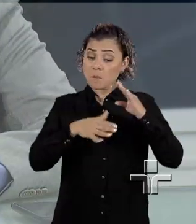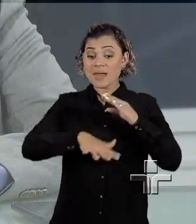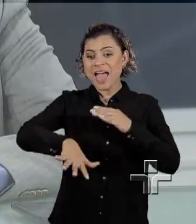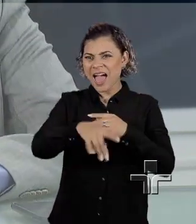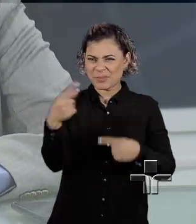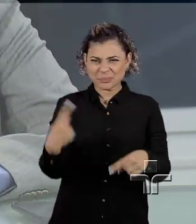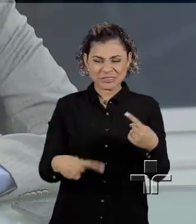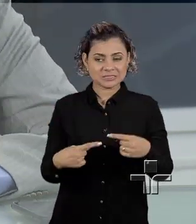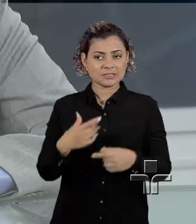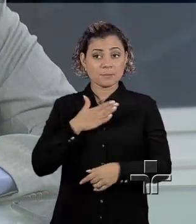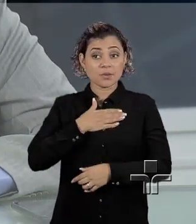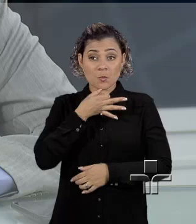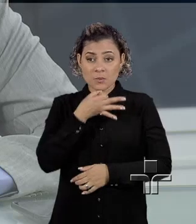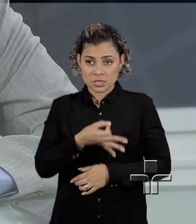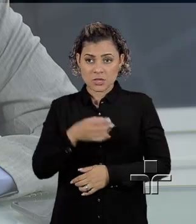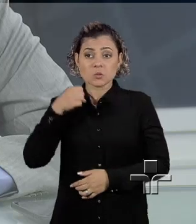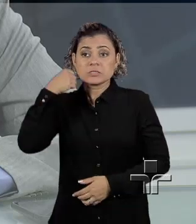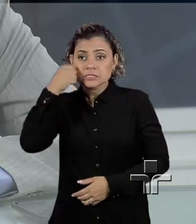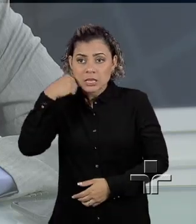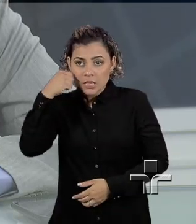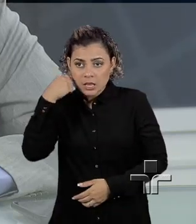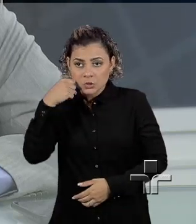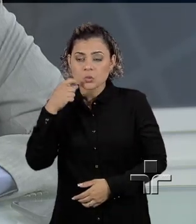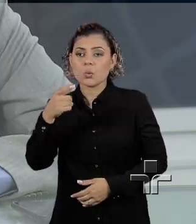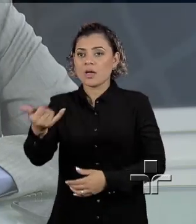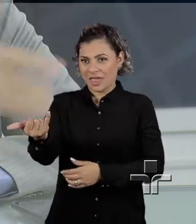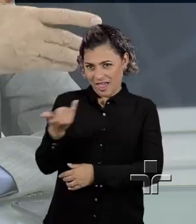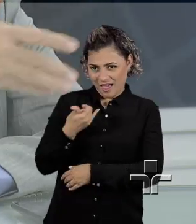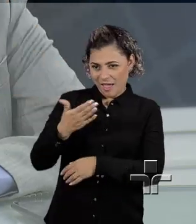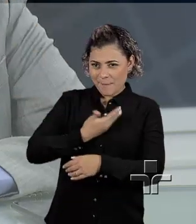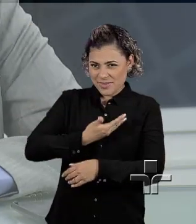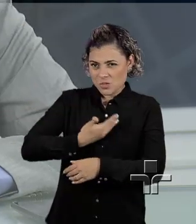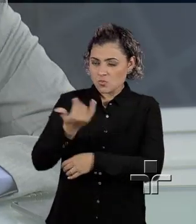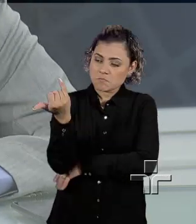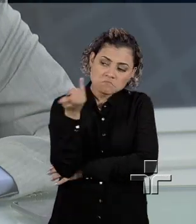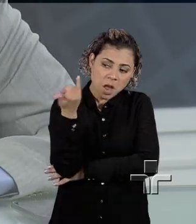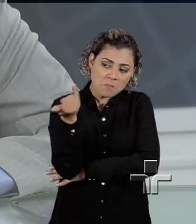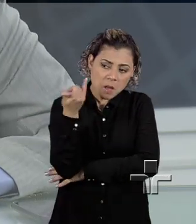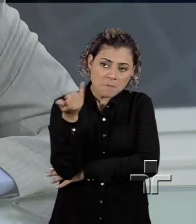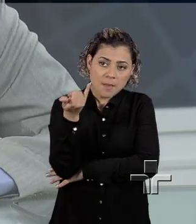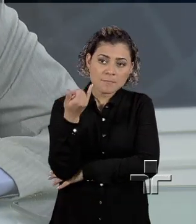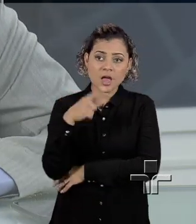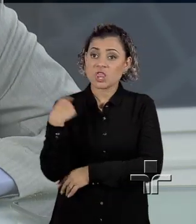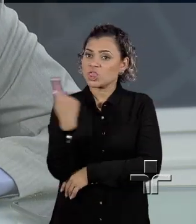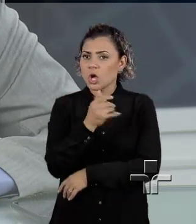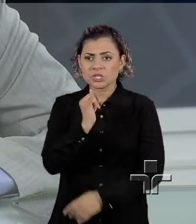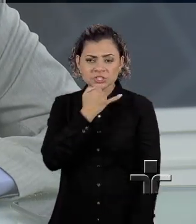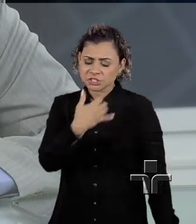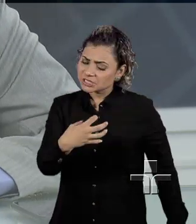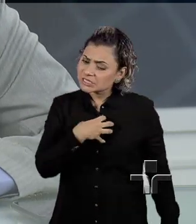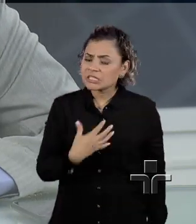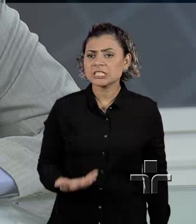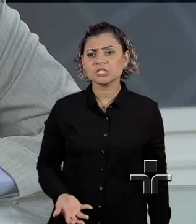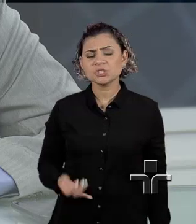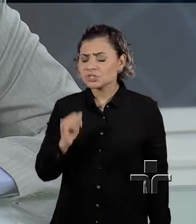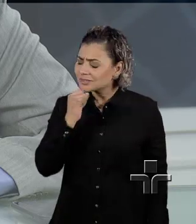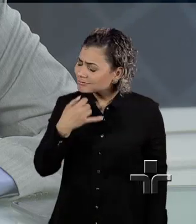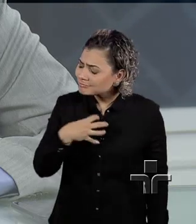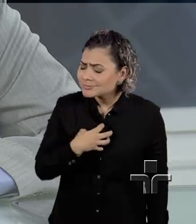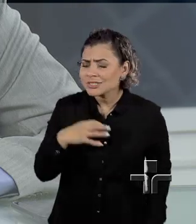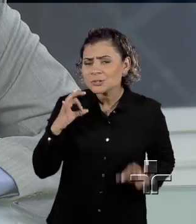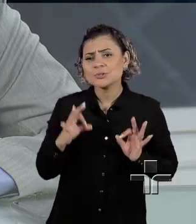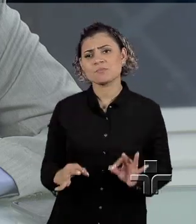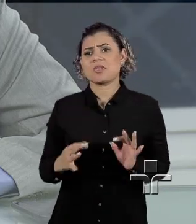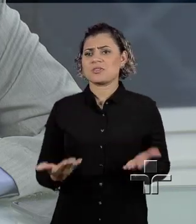visão, esse senador, e me disse, acaba de me ligar novamente, dizendo, nós estamos desolados. Desolamento.